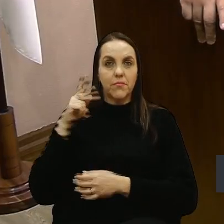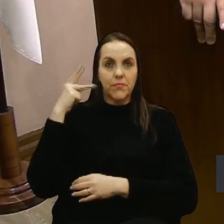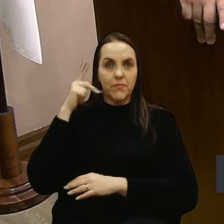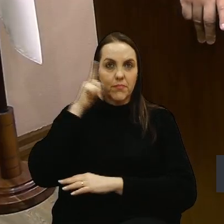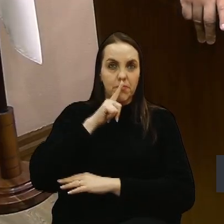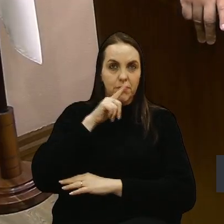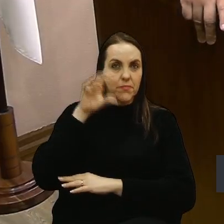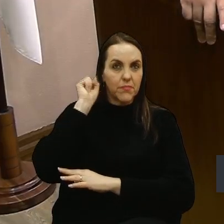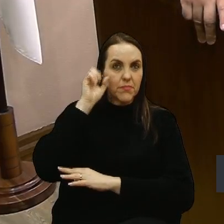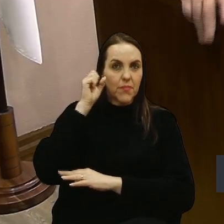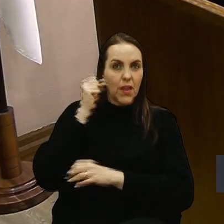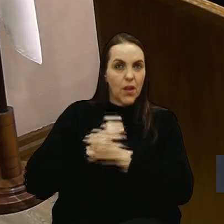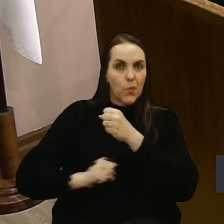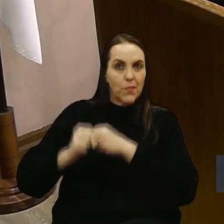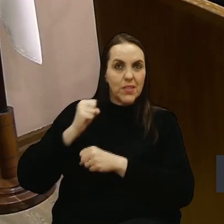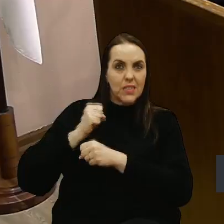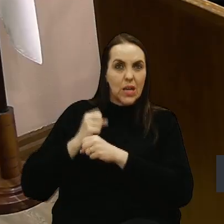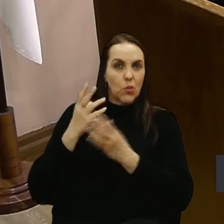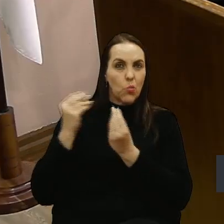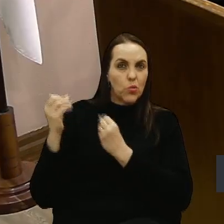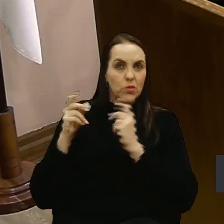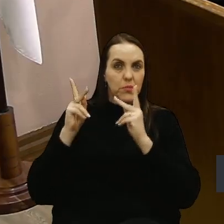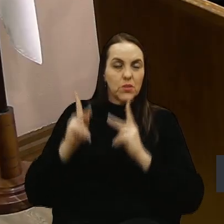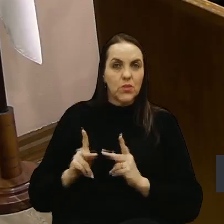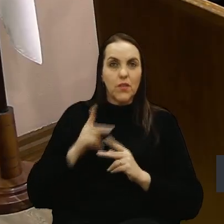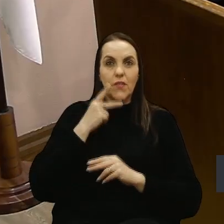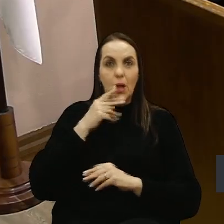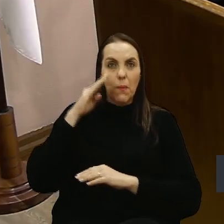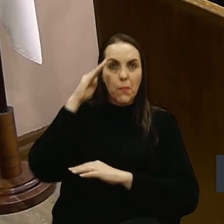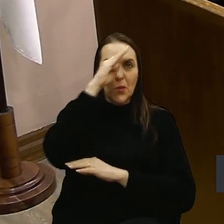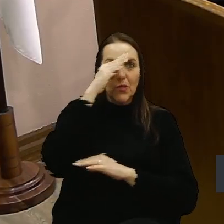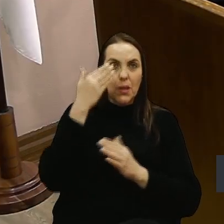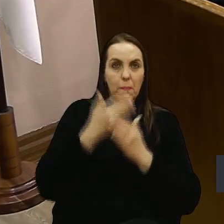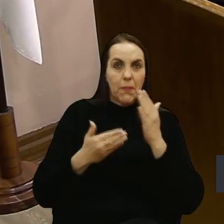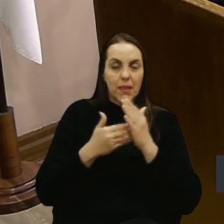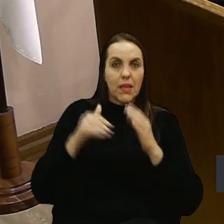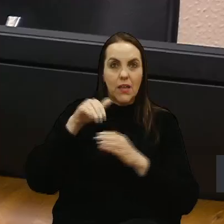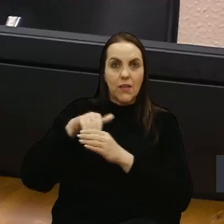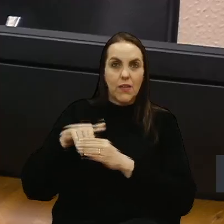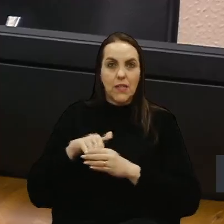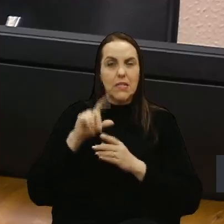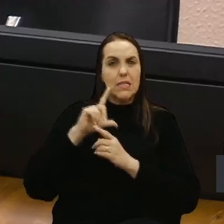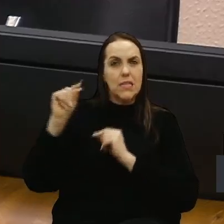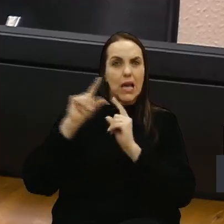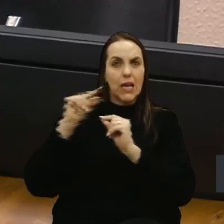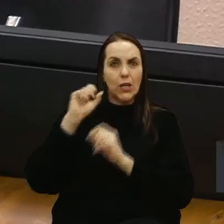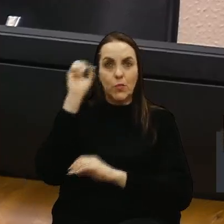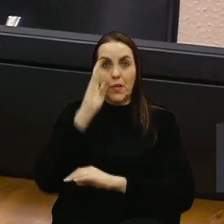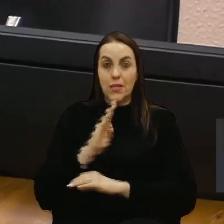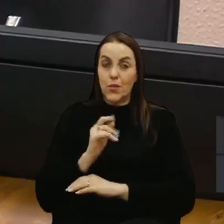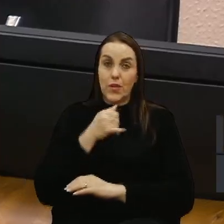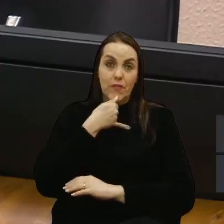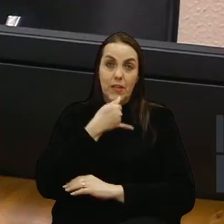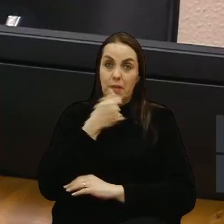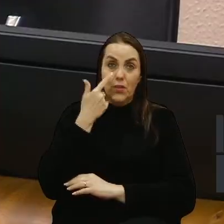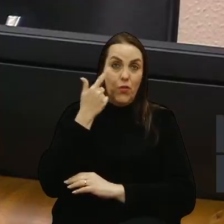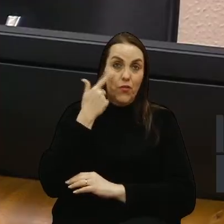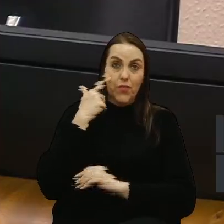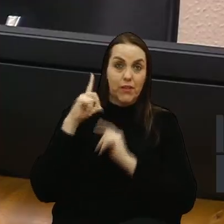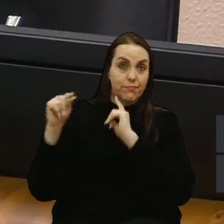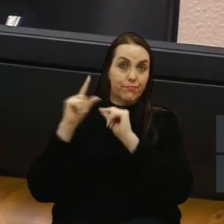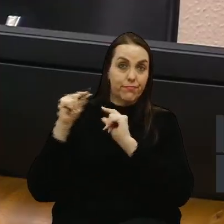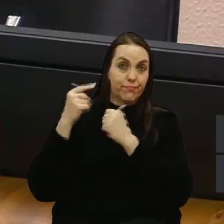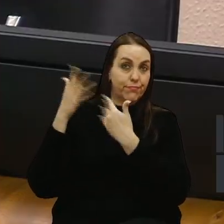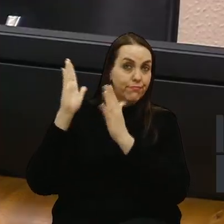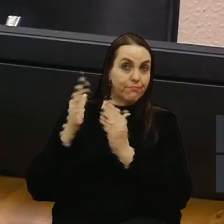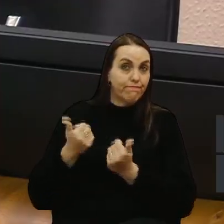ano passado falando que se o Bolsonaro perdesse a eleição ia sair do Brasil. Eu estou aguardando, não vi, infelizmente, muita gente saindo que eu gostaria que